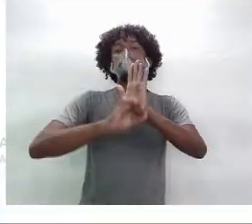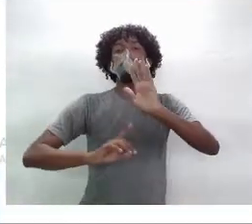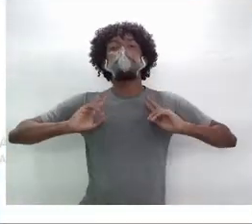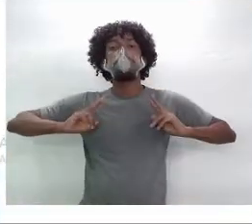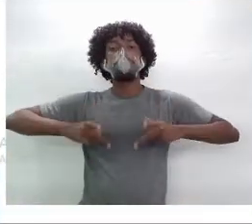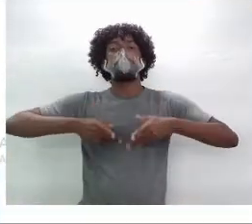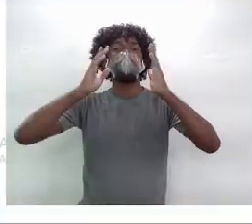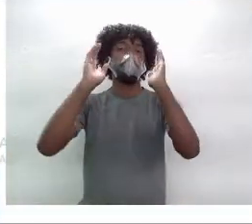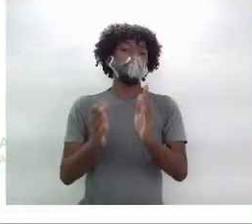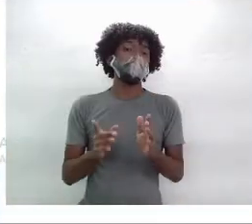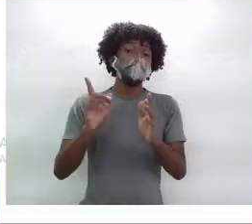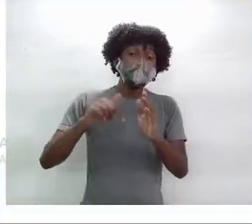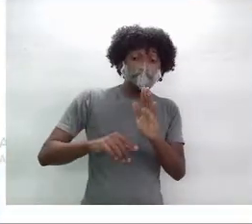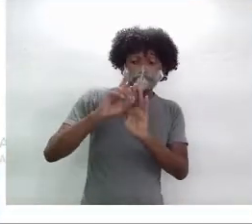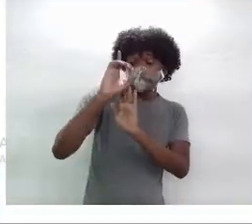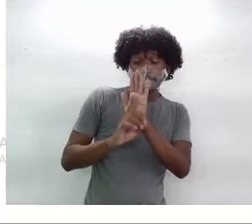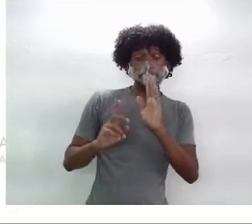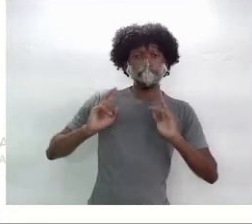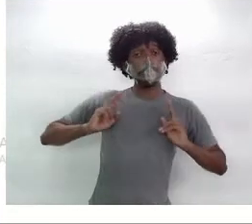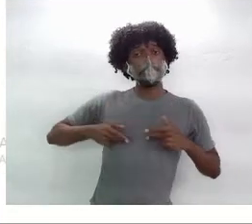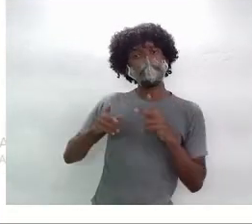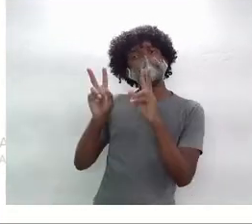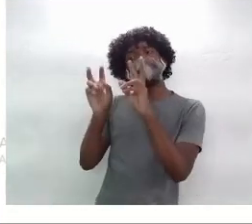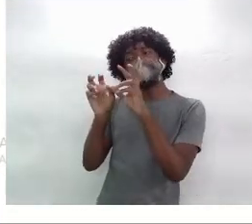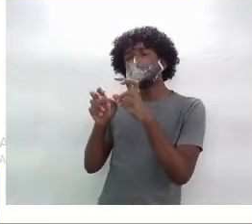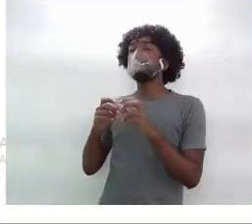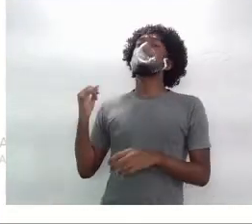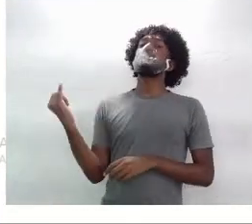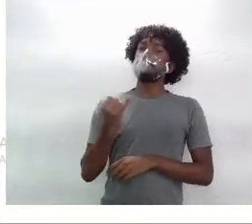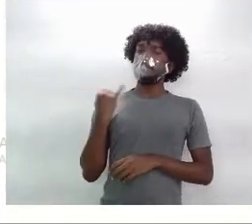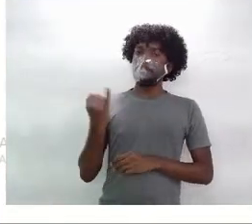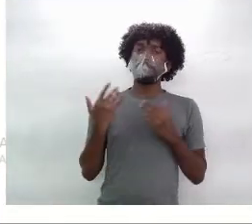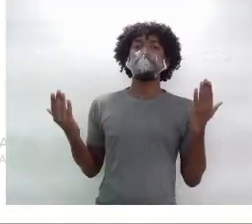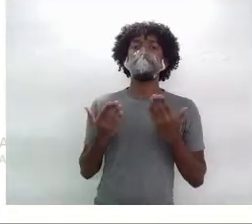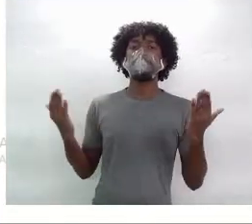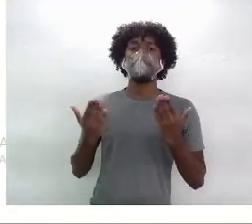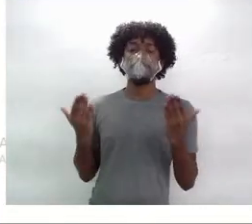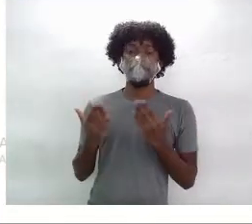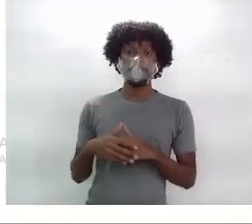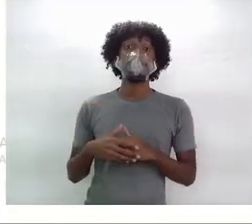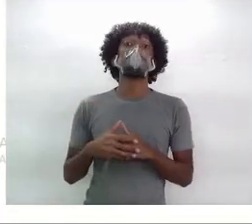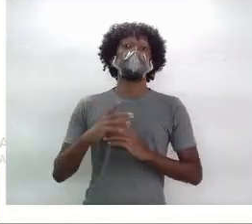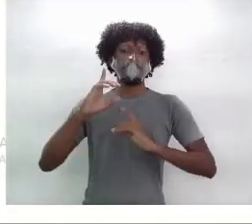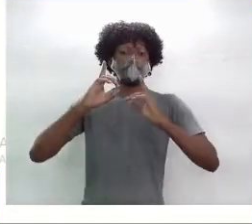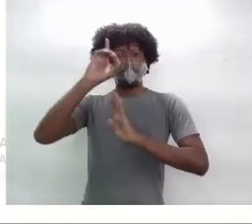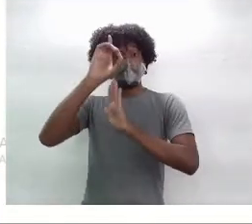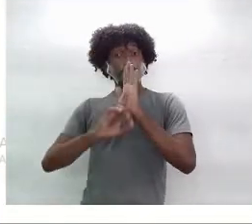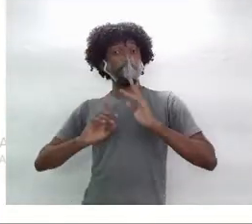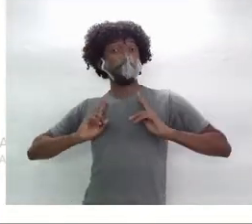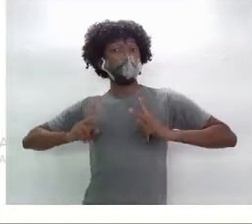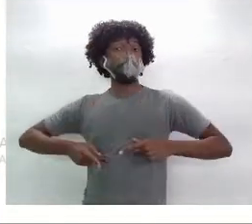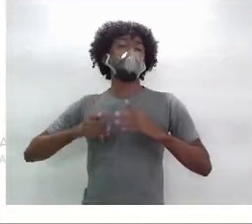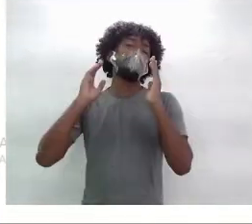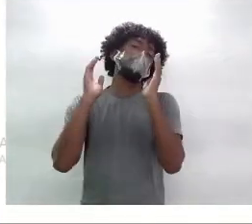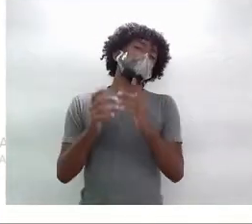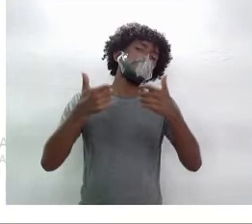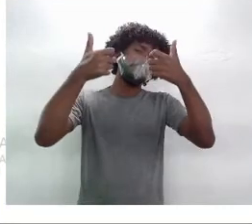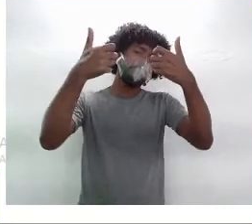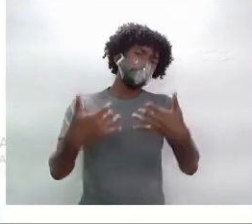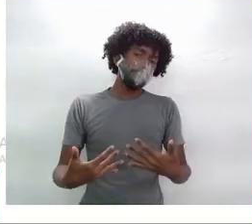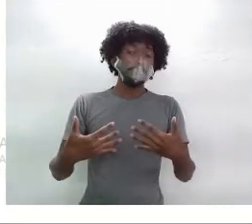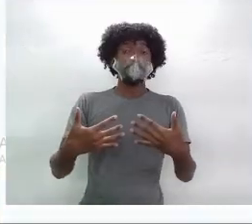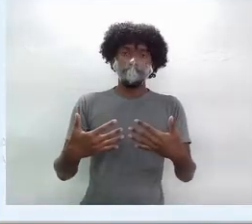humanos, um assunto bem pertinente aos dias de hoje. Direitos humanos. Nós observamos